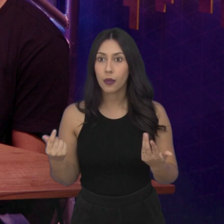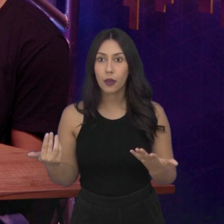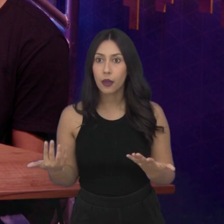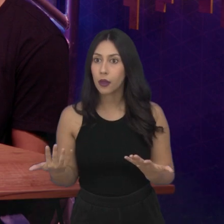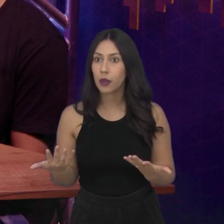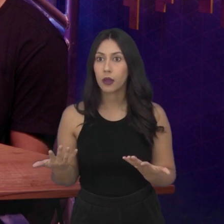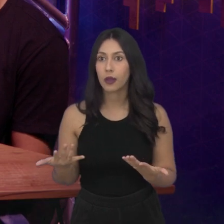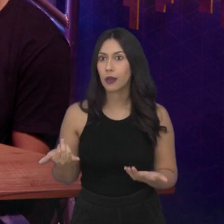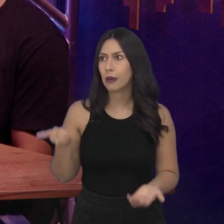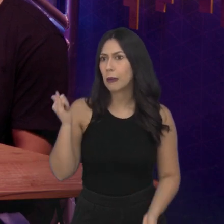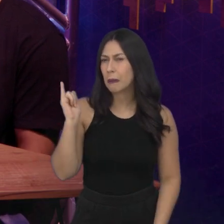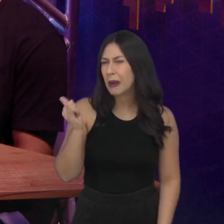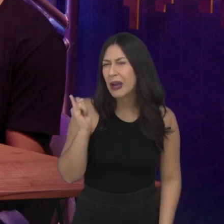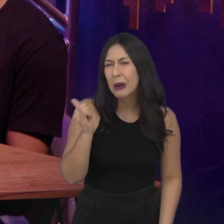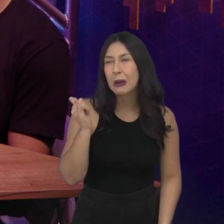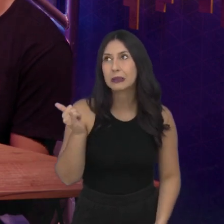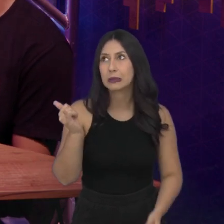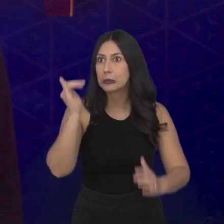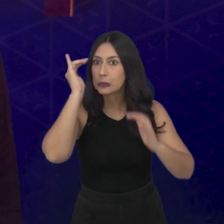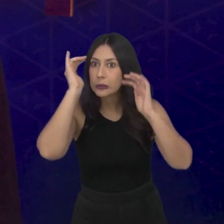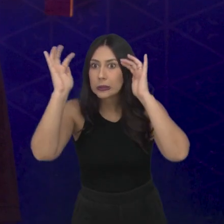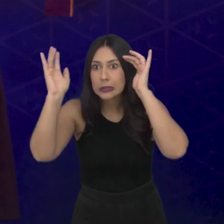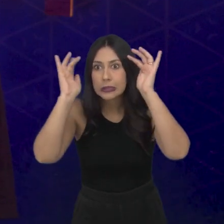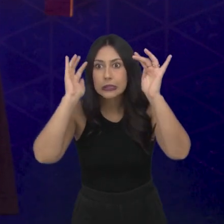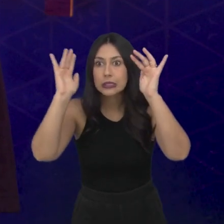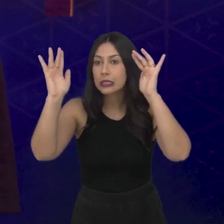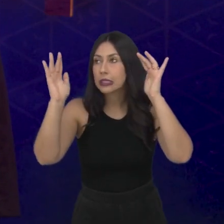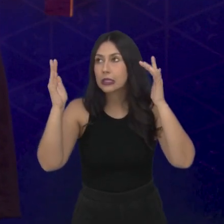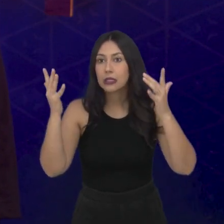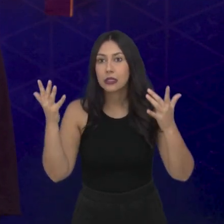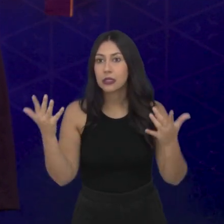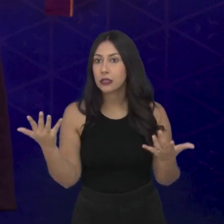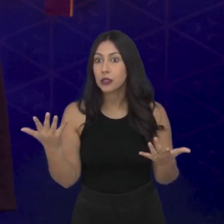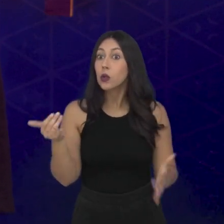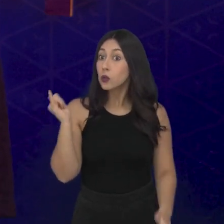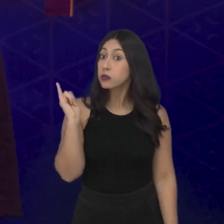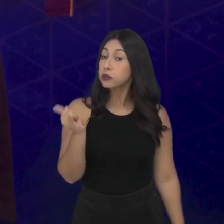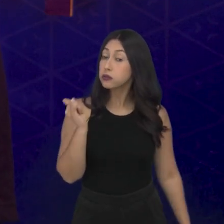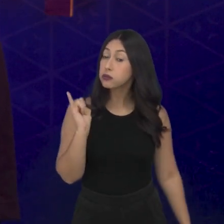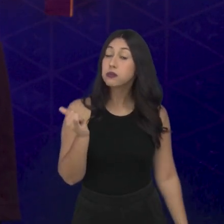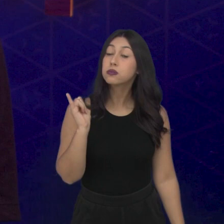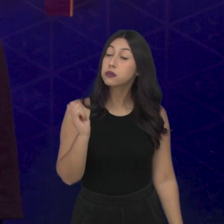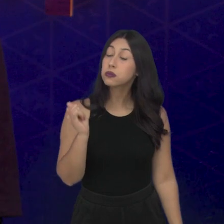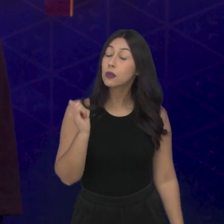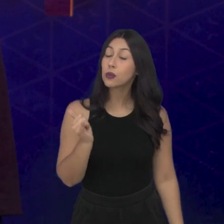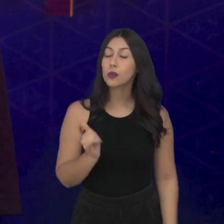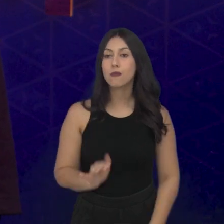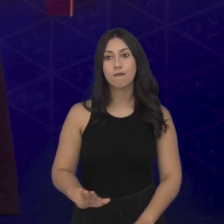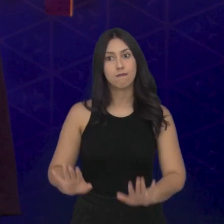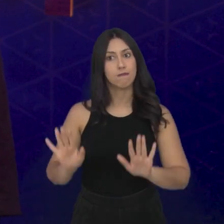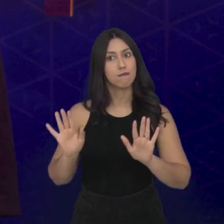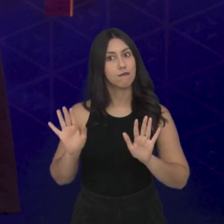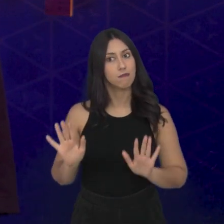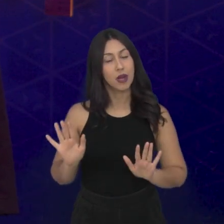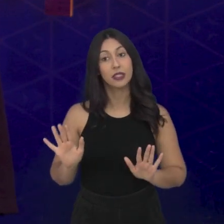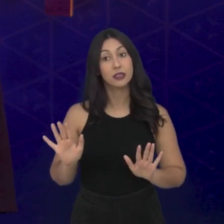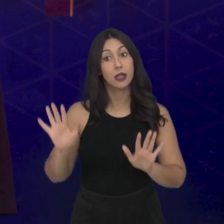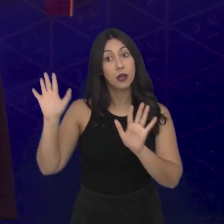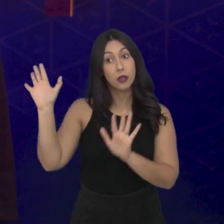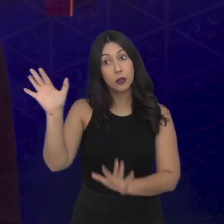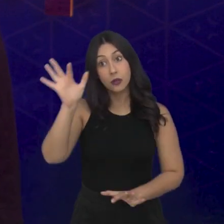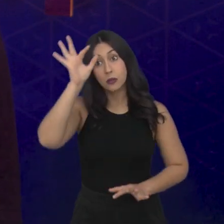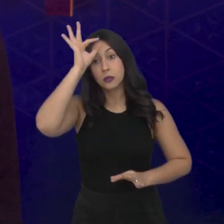uma crônica, uma fantasia, sei lá, é um conto, né? Só que